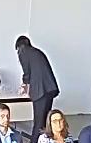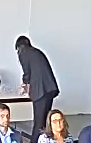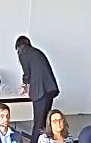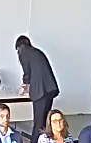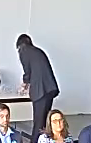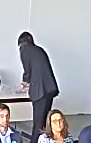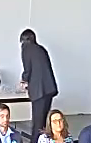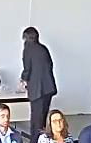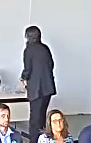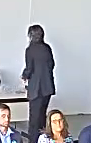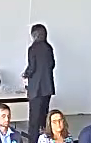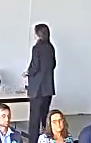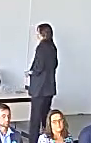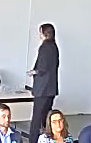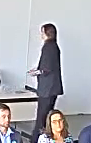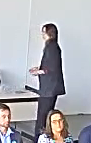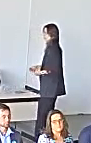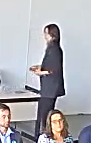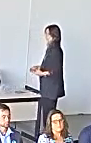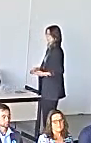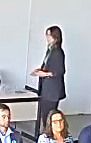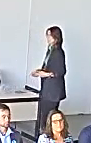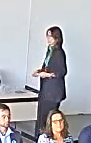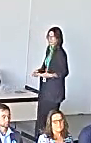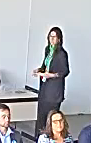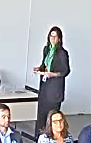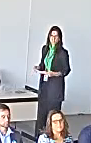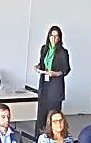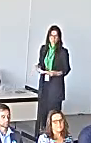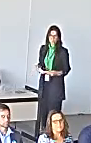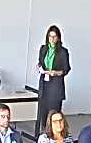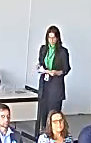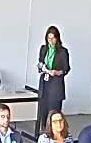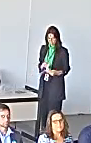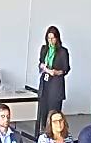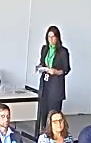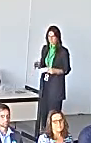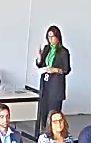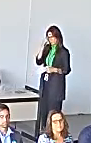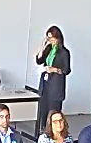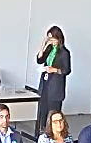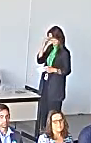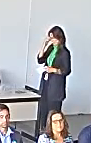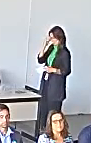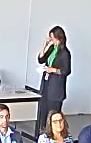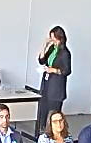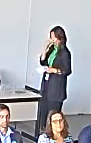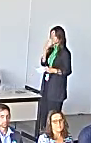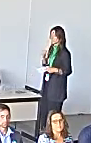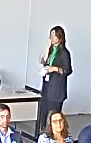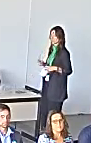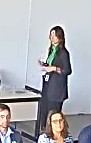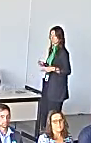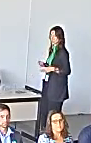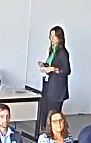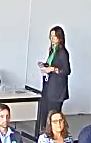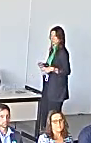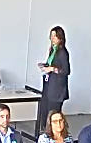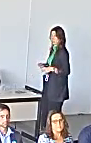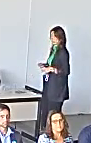muito guerreira, viu? Nilton Barreto dos Santos, também presidente da Associação Mineira de Defesa dos Direitos da Pessoa com Deficiência.